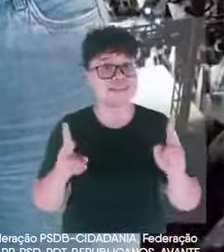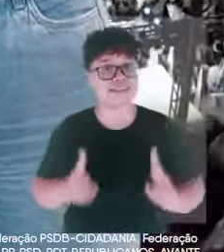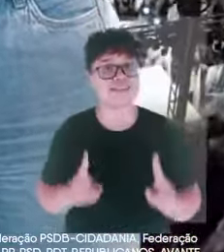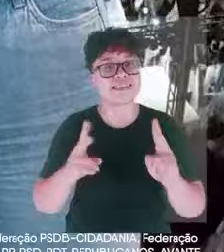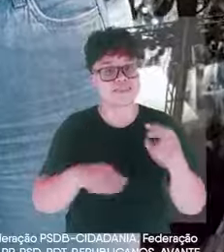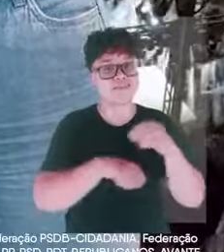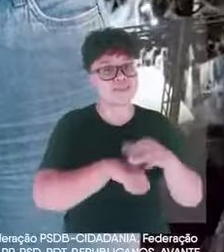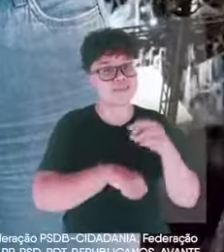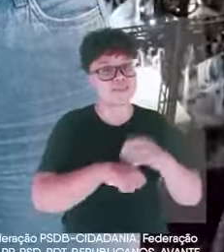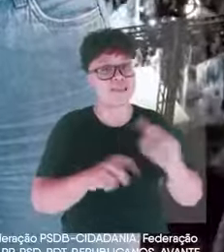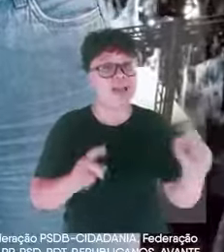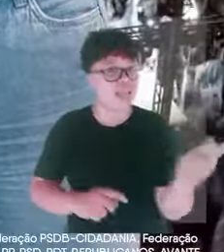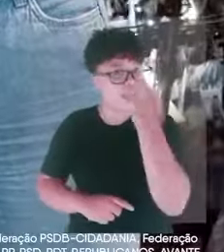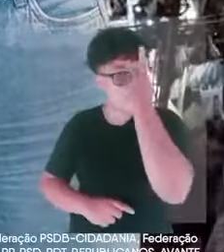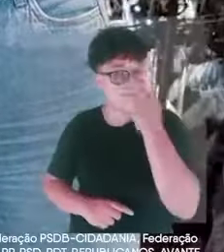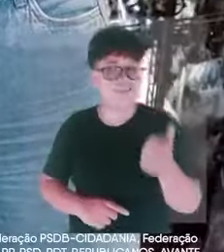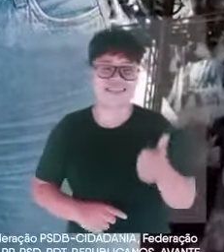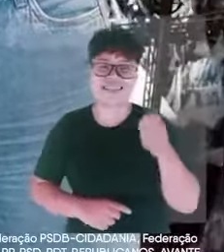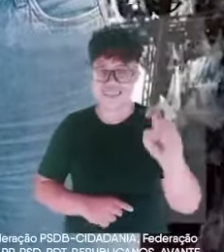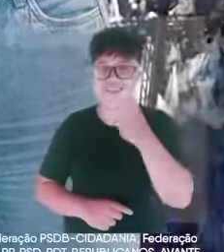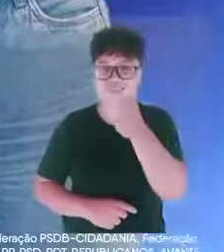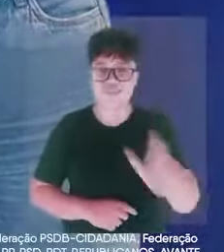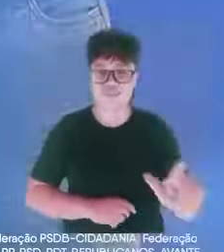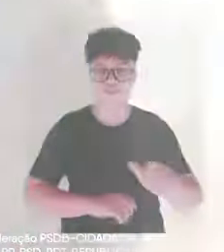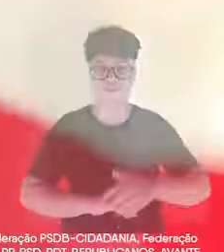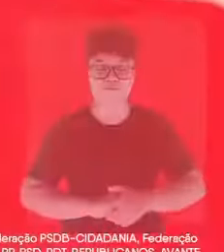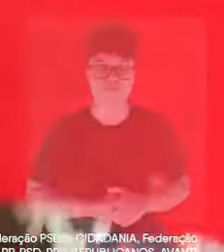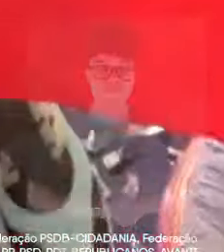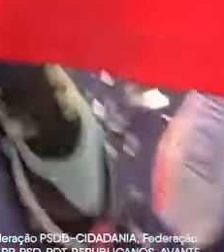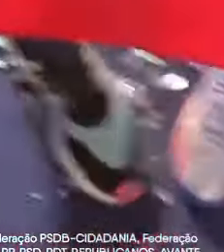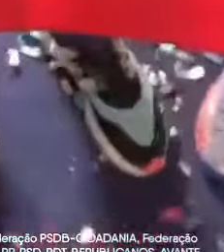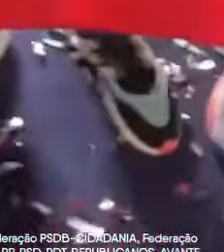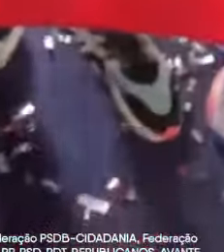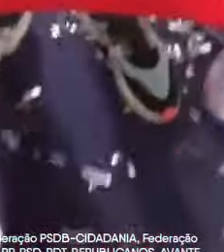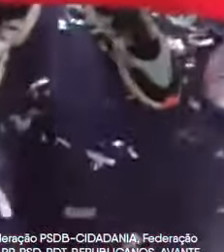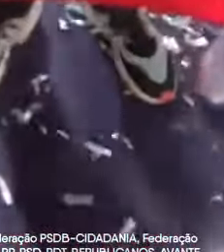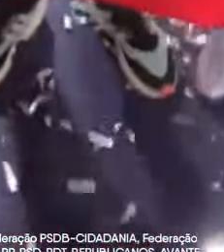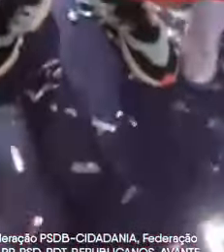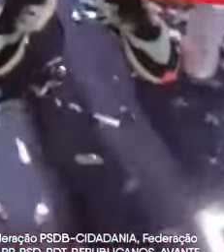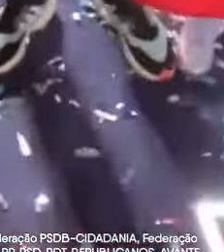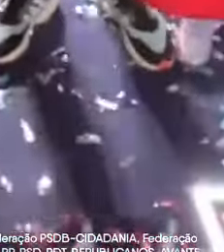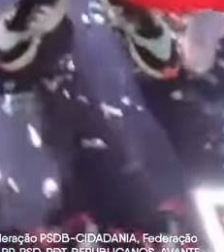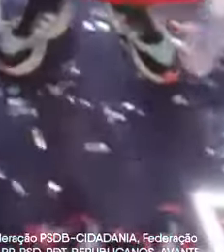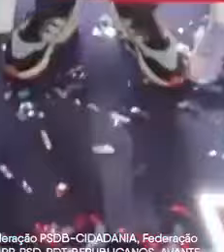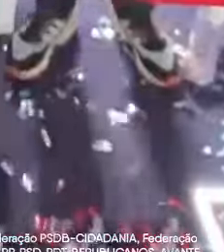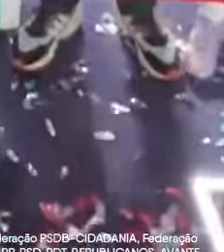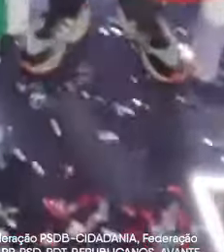que para seguir em frente é Elder 15 novamente.